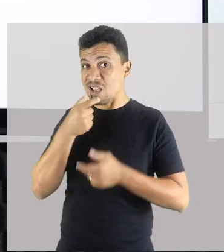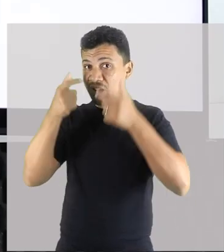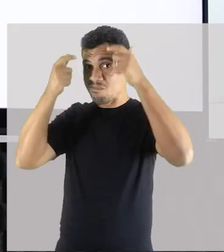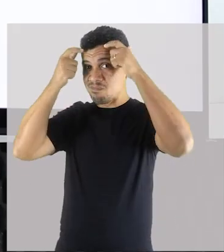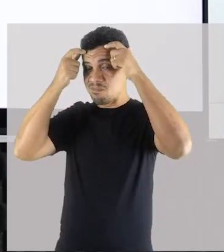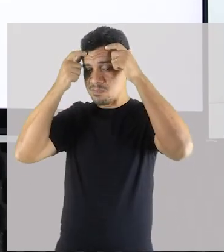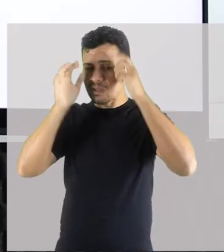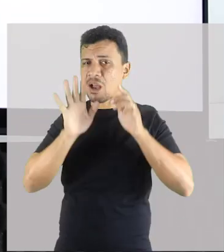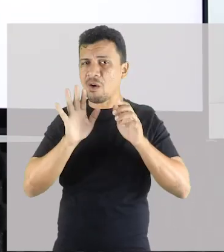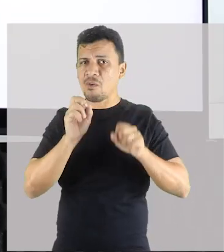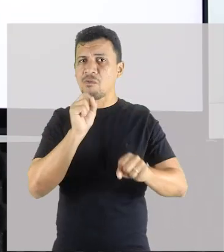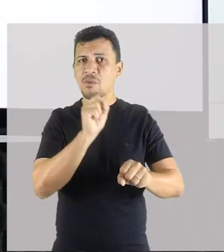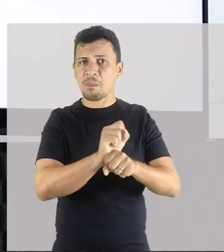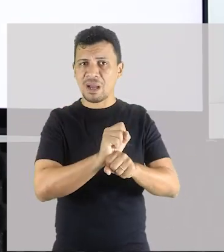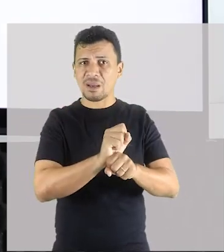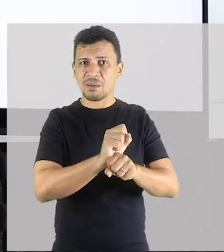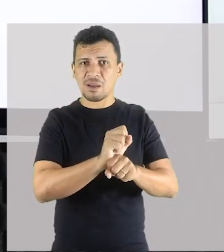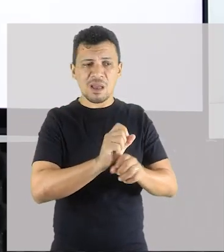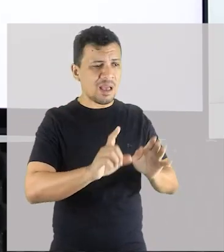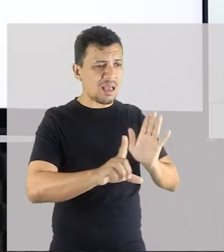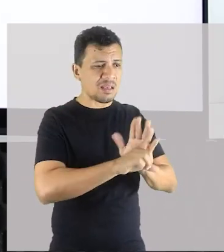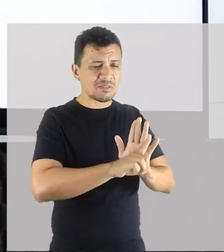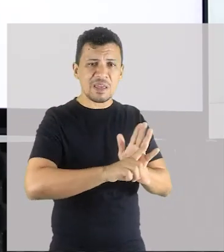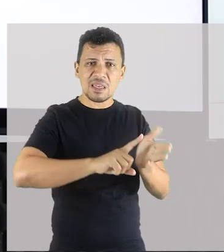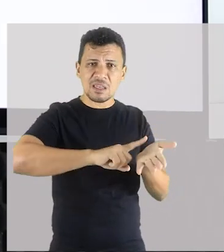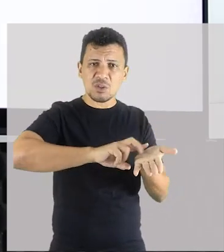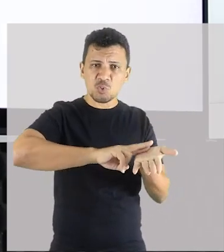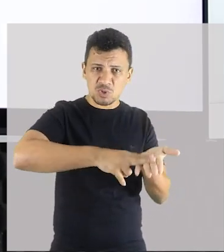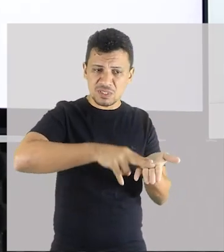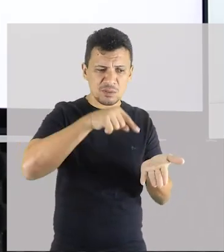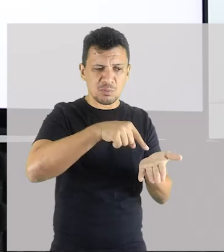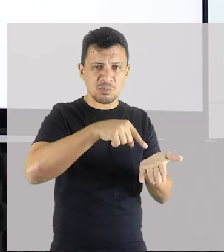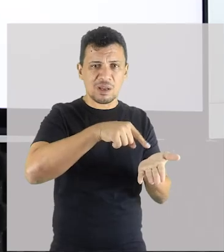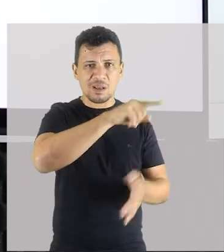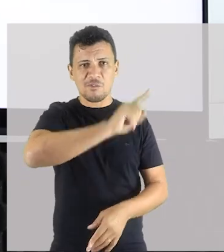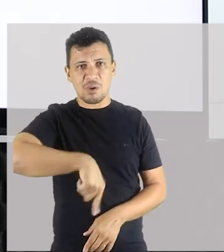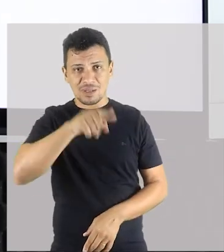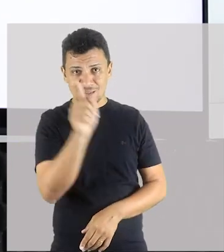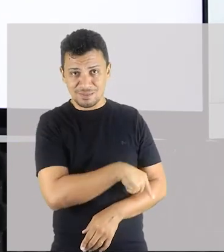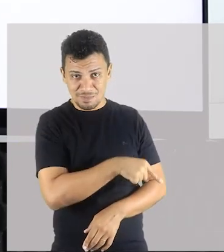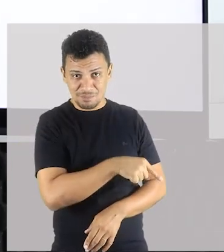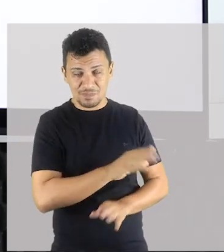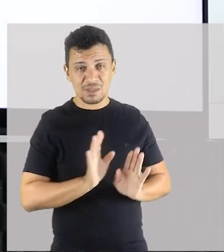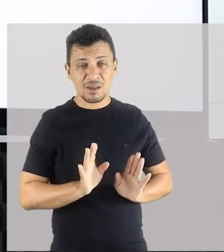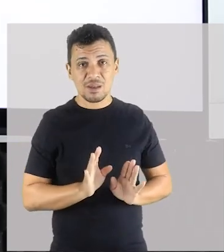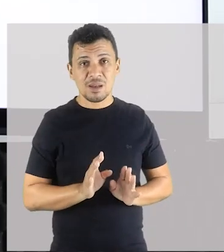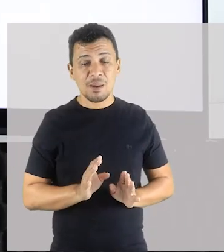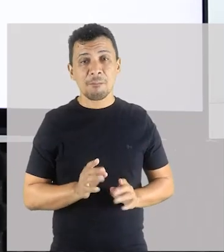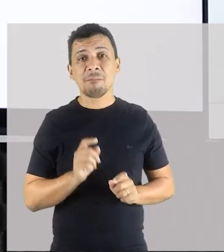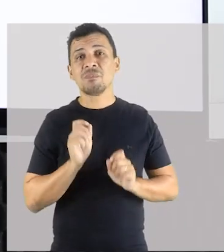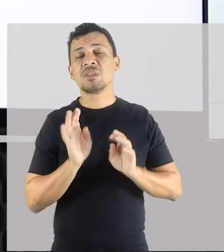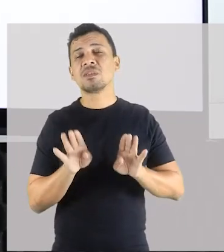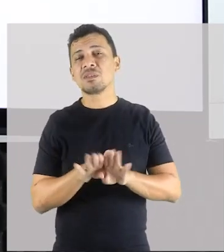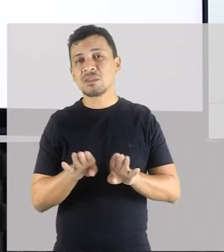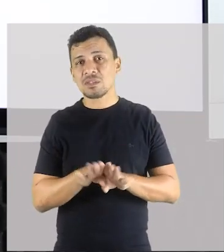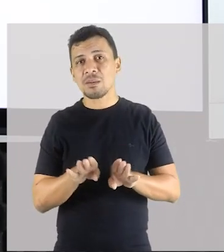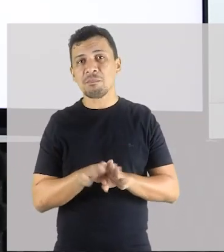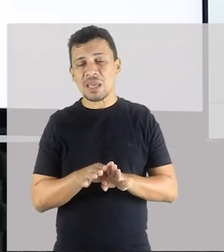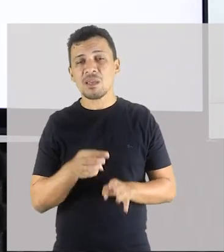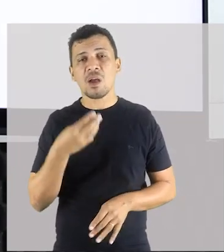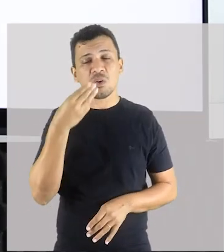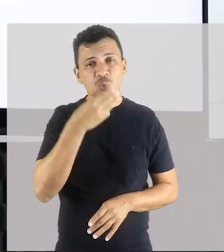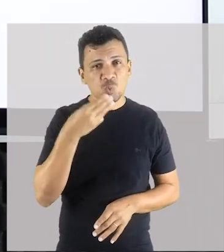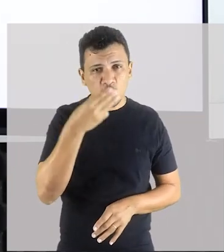vamos recuar, vamos tirar o selo, mas vamos reduzir o percentual do produto, da taxação do produto